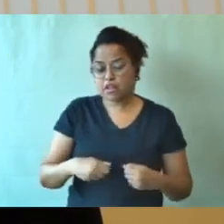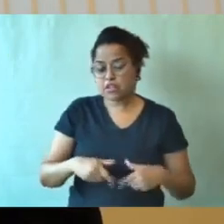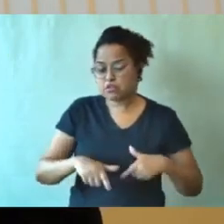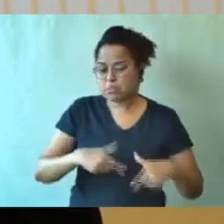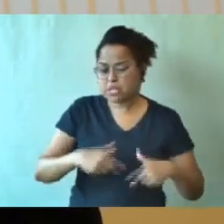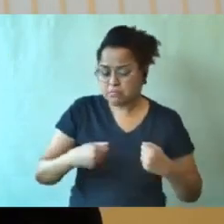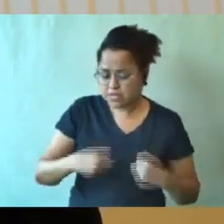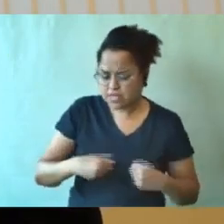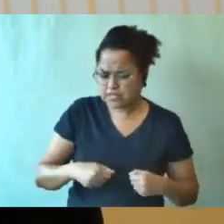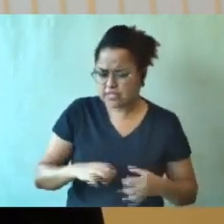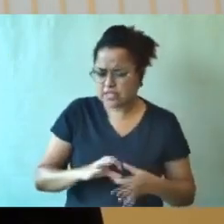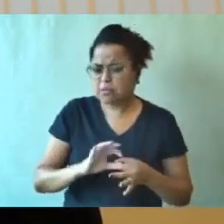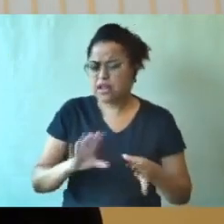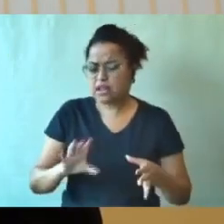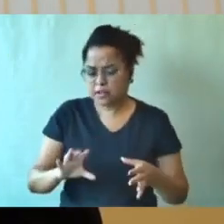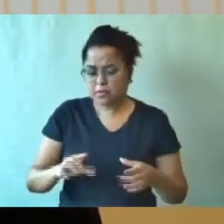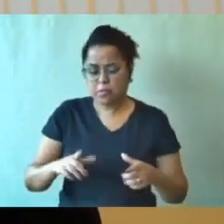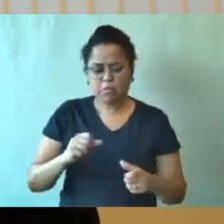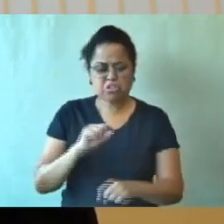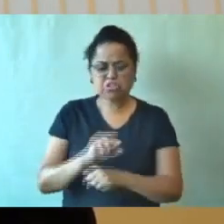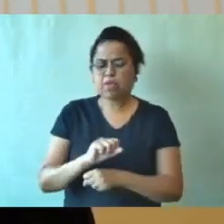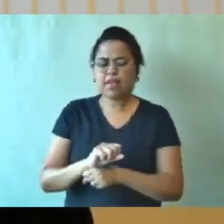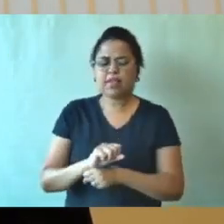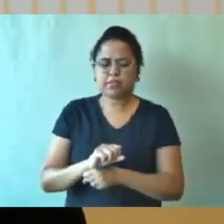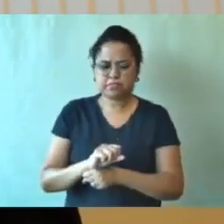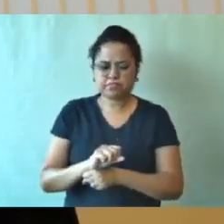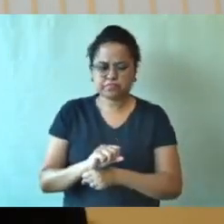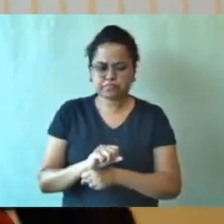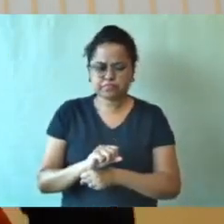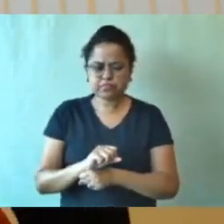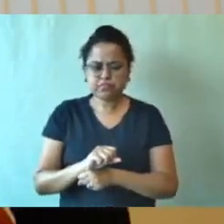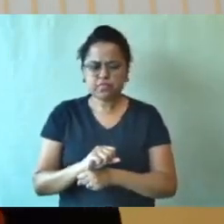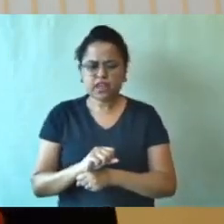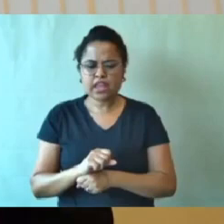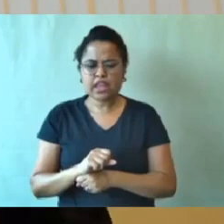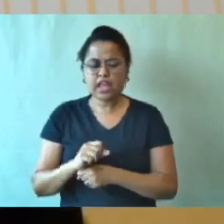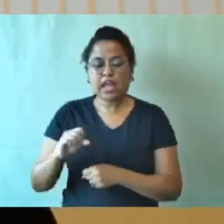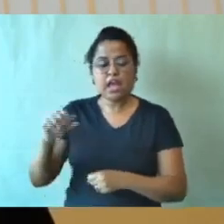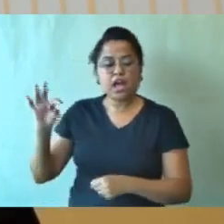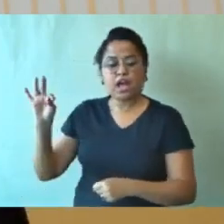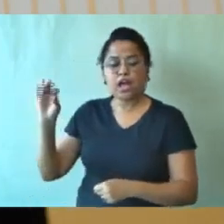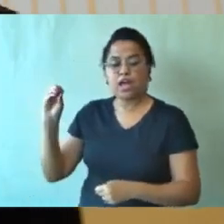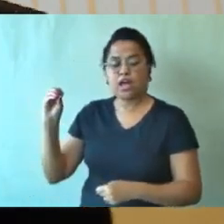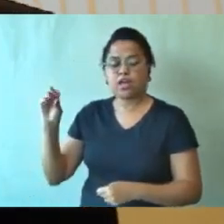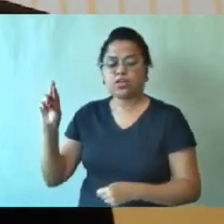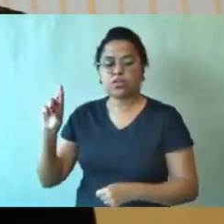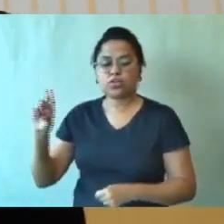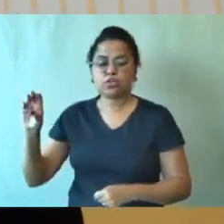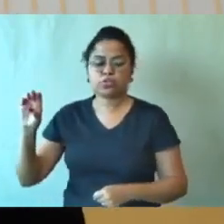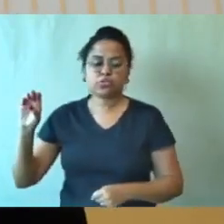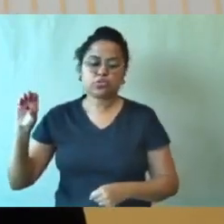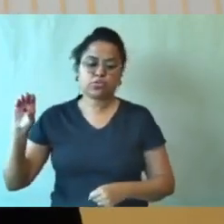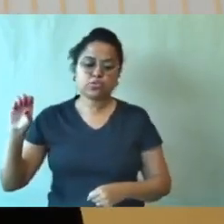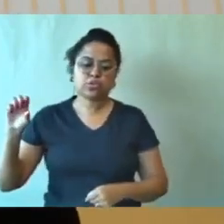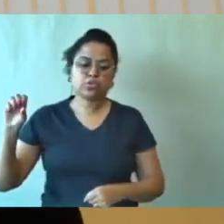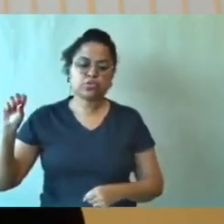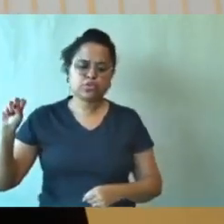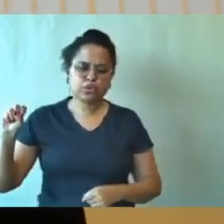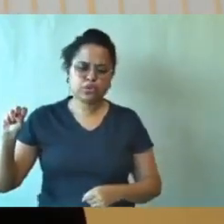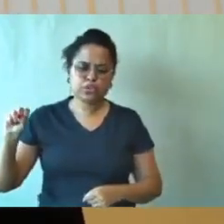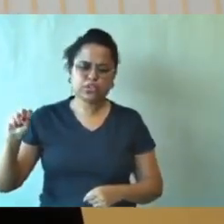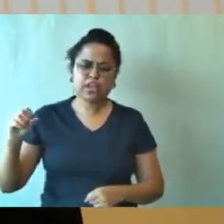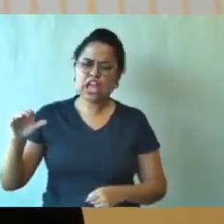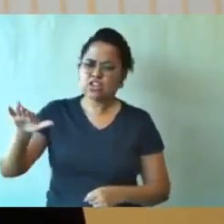funcionários, principalmente, tá certo? Porque a versão 2 acertou, chamou todos os funcionários, o presidente do sindicato, dos